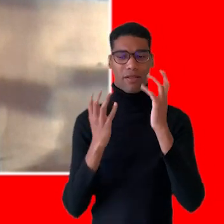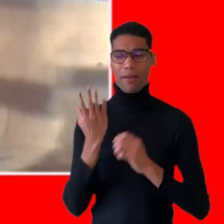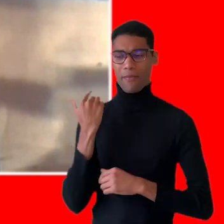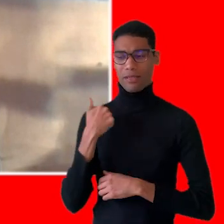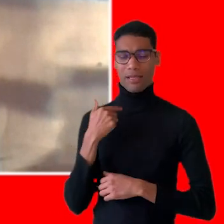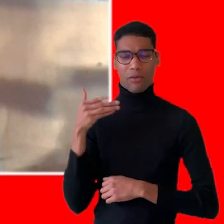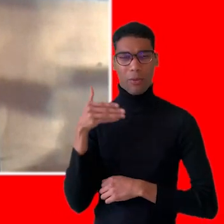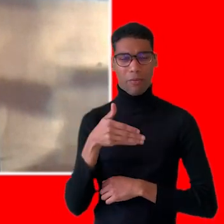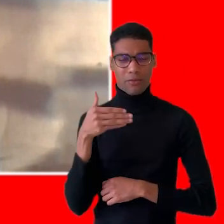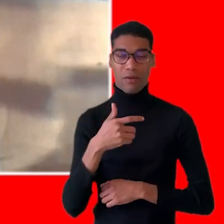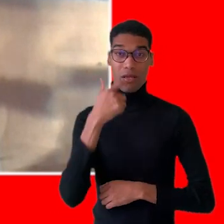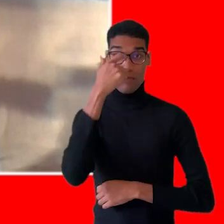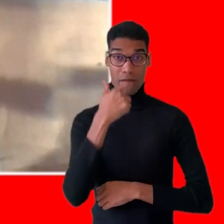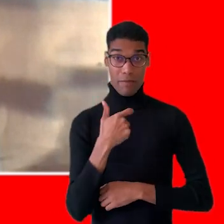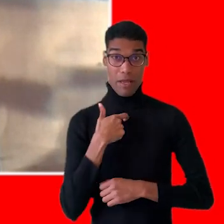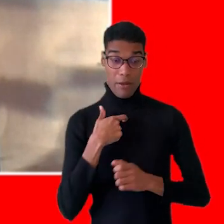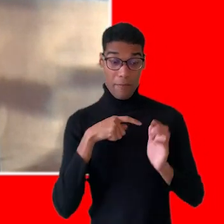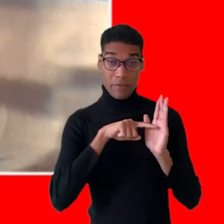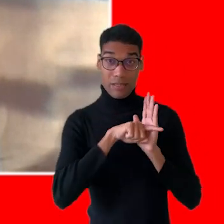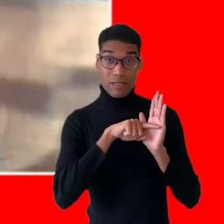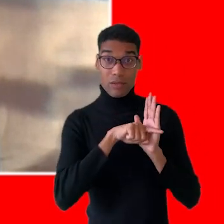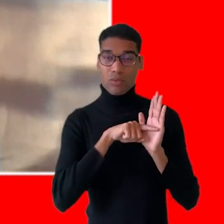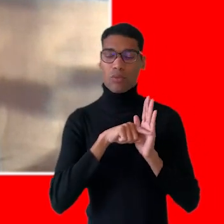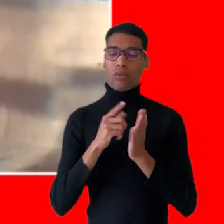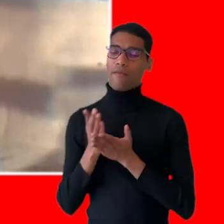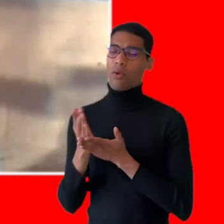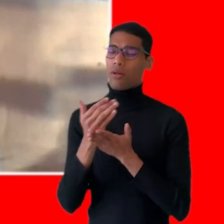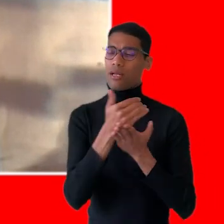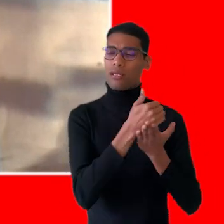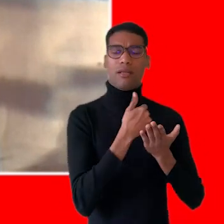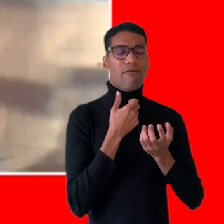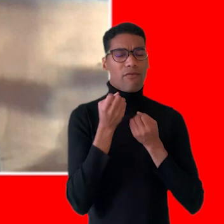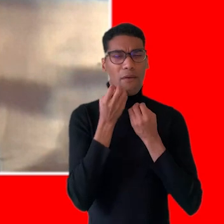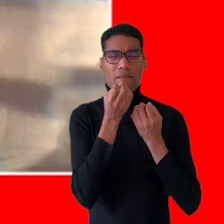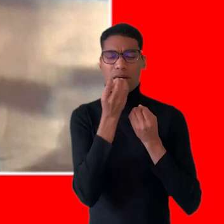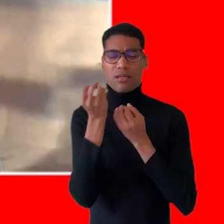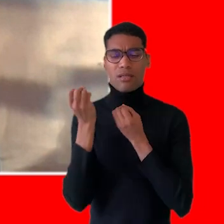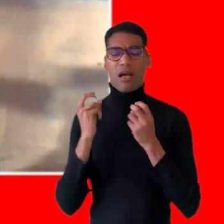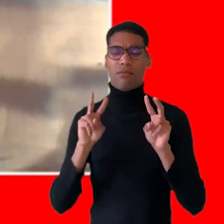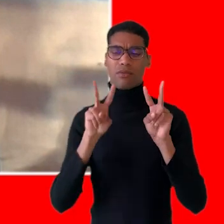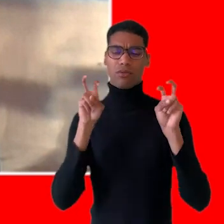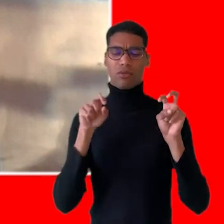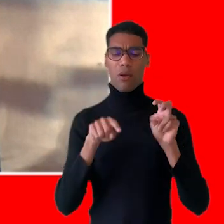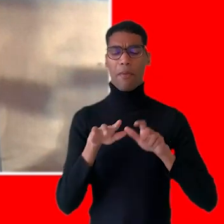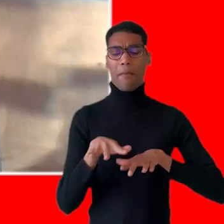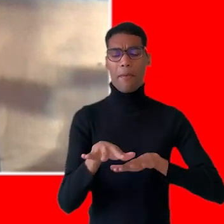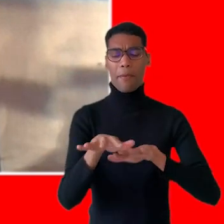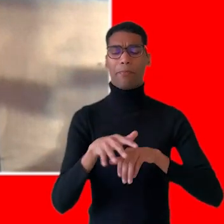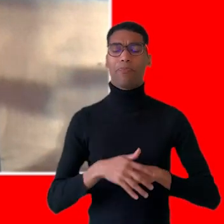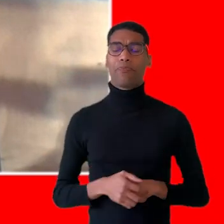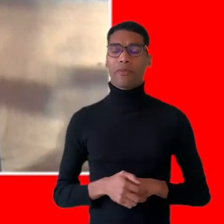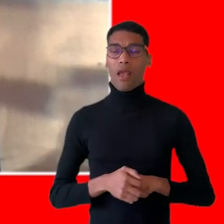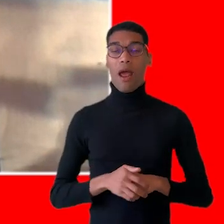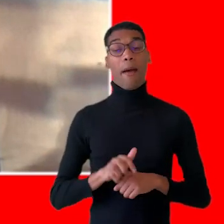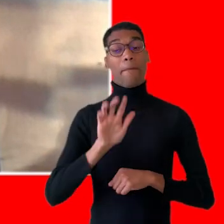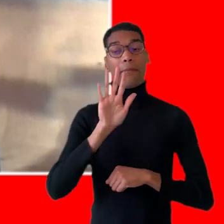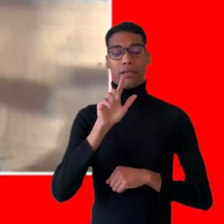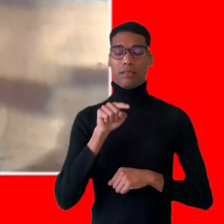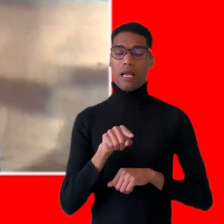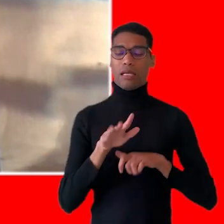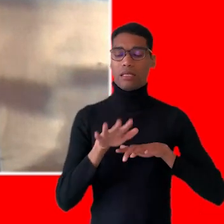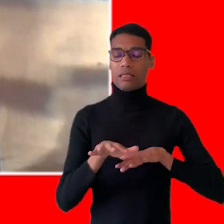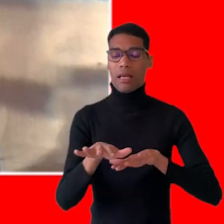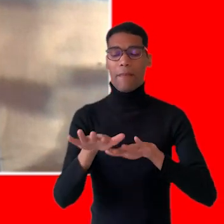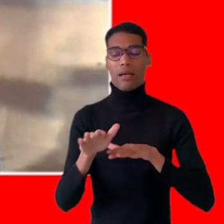eu participei como pesquisadora, coletando informações sobre essas marchas. E essas marchas